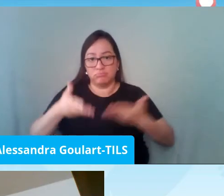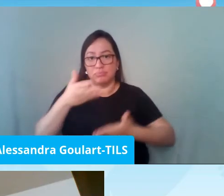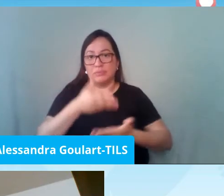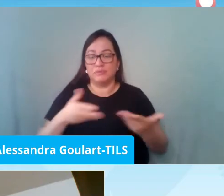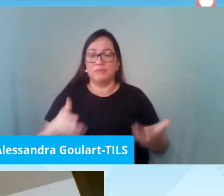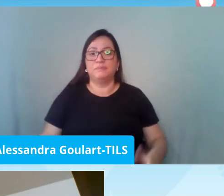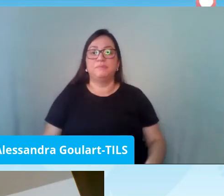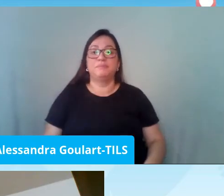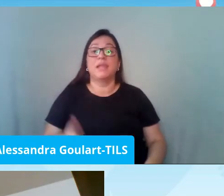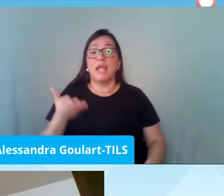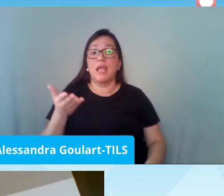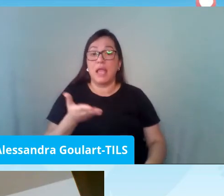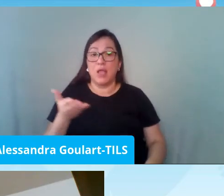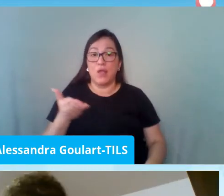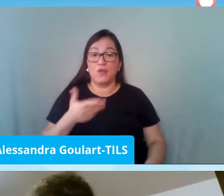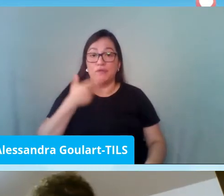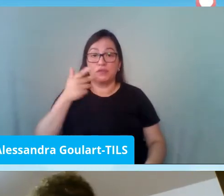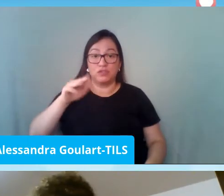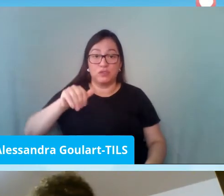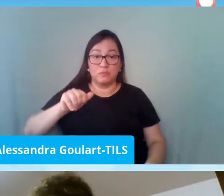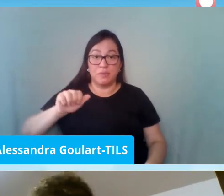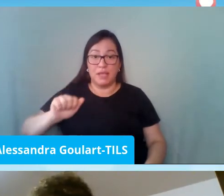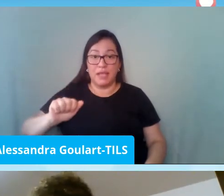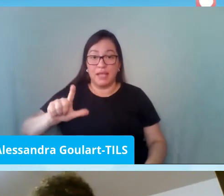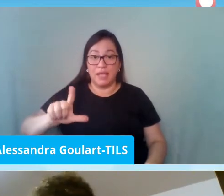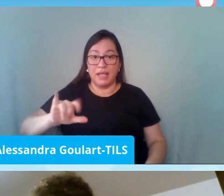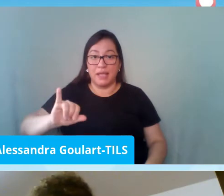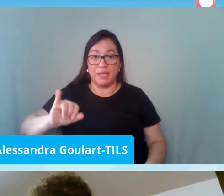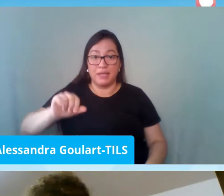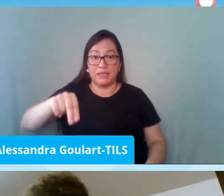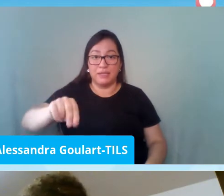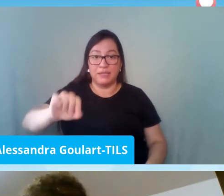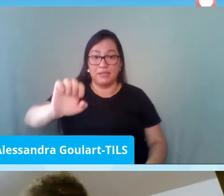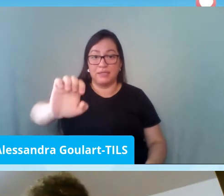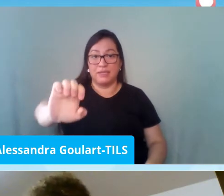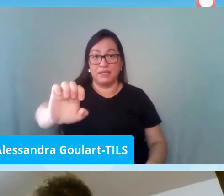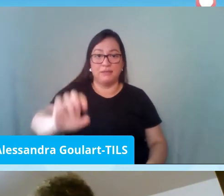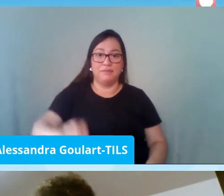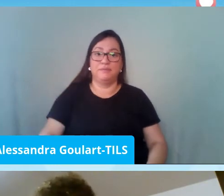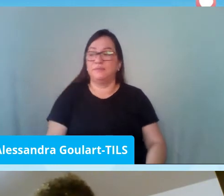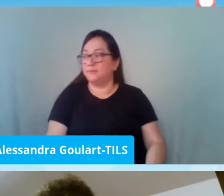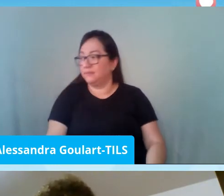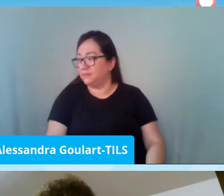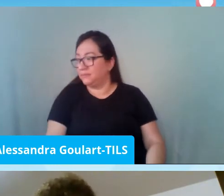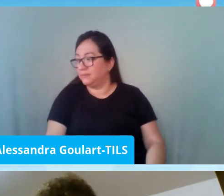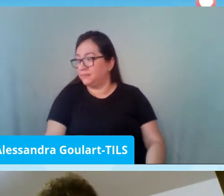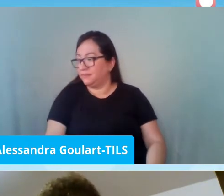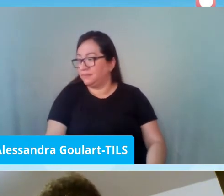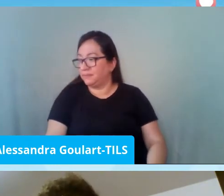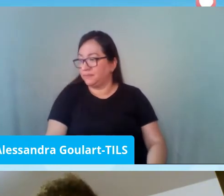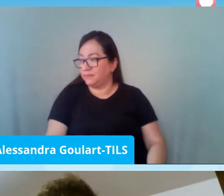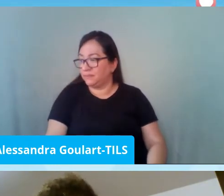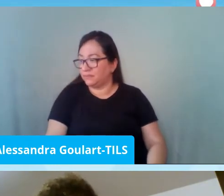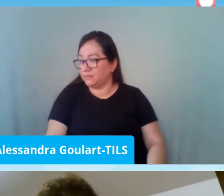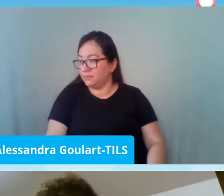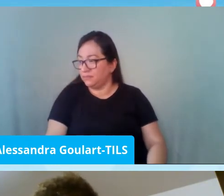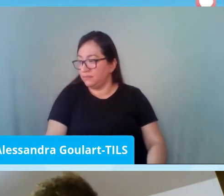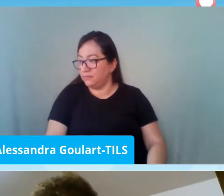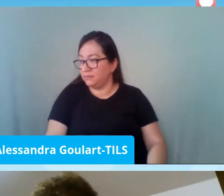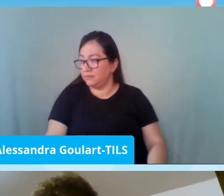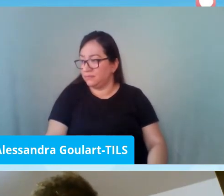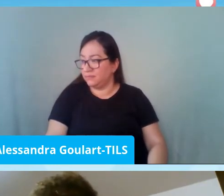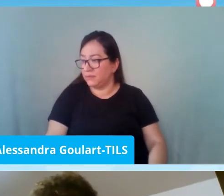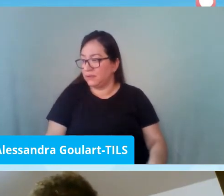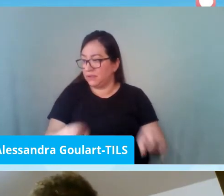a Aline para se apresentar. Aline, bom também dia. Te convido, Aline, para fazer a tua